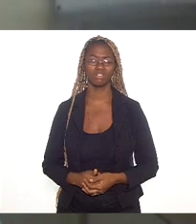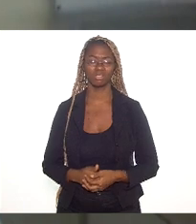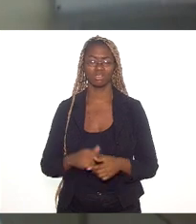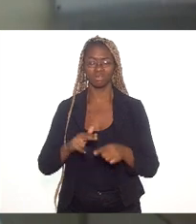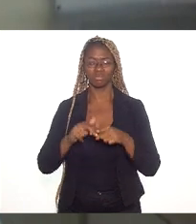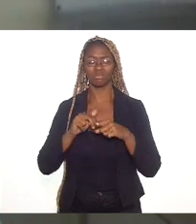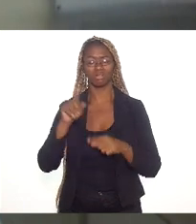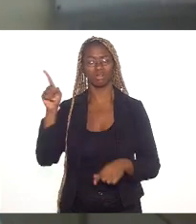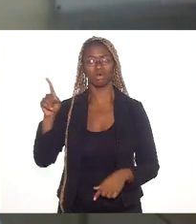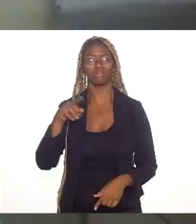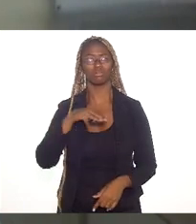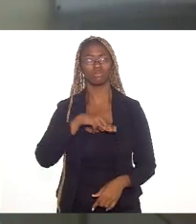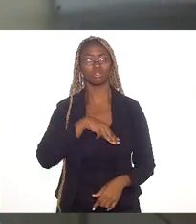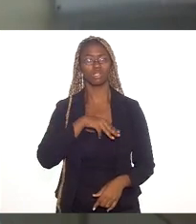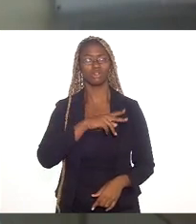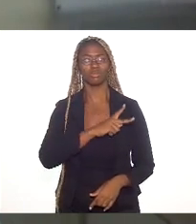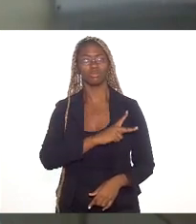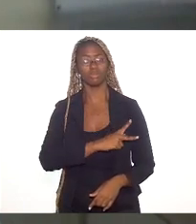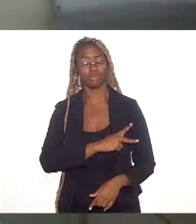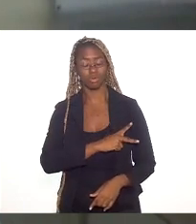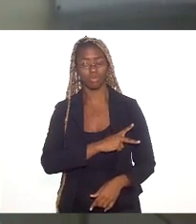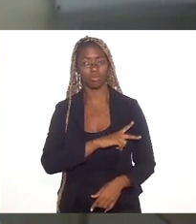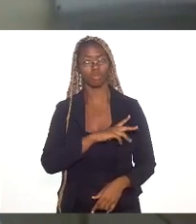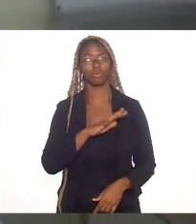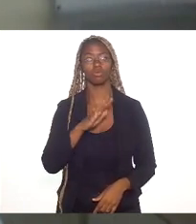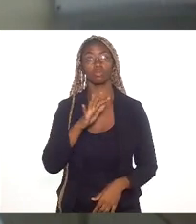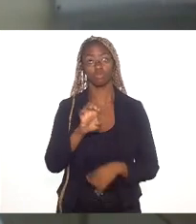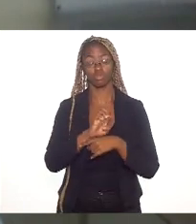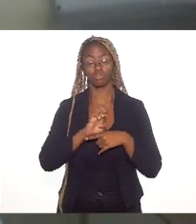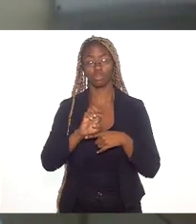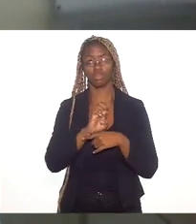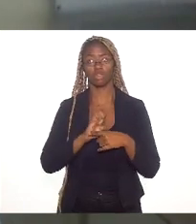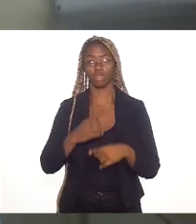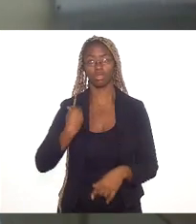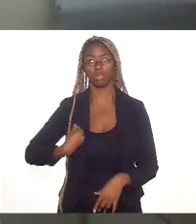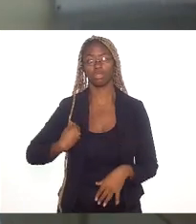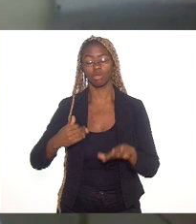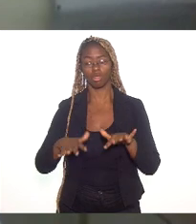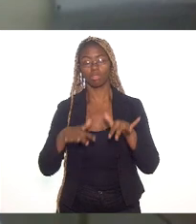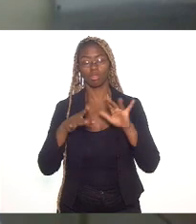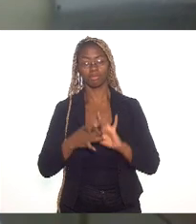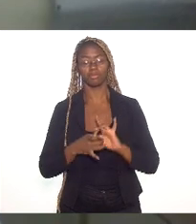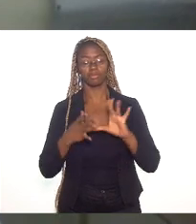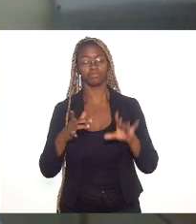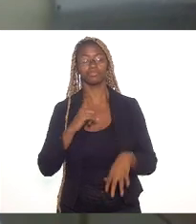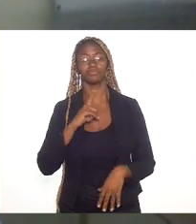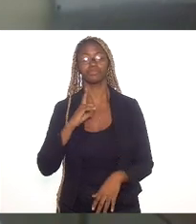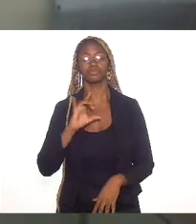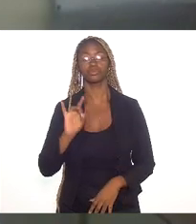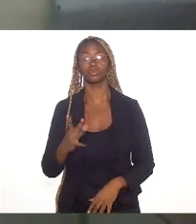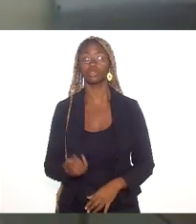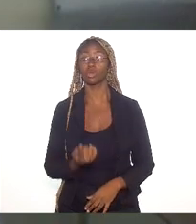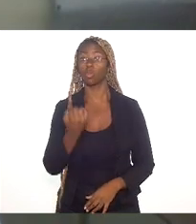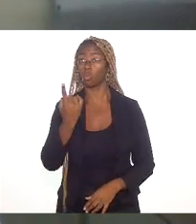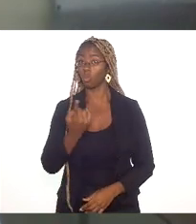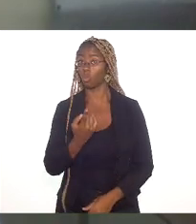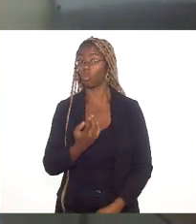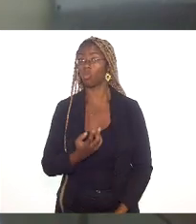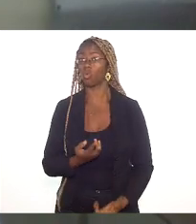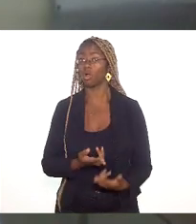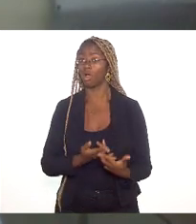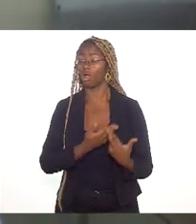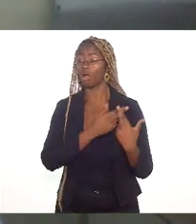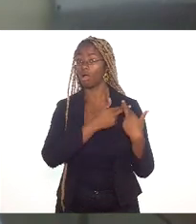Ministério Público Estadual, que participou da audiência pública, é que tivesse um único e exclusivo responsável